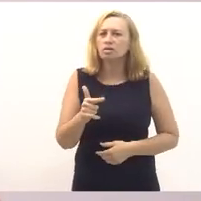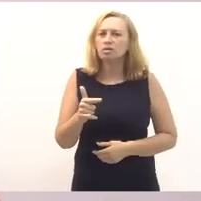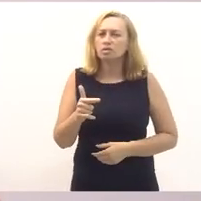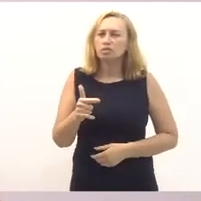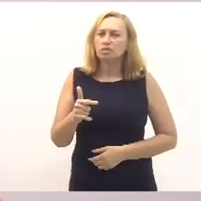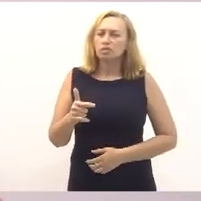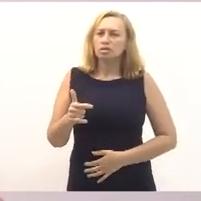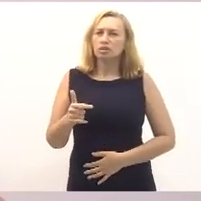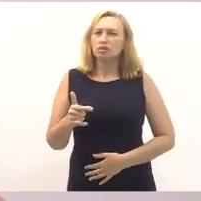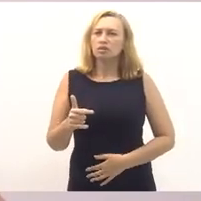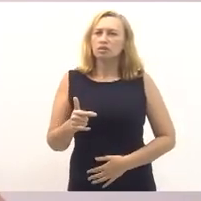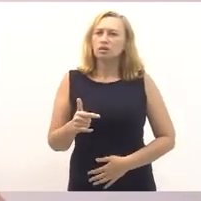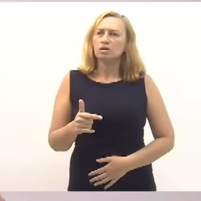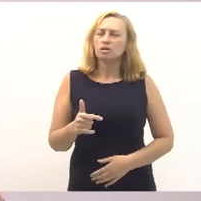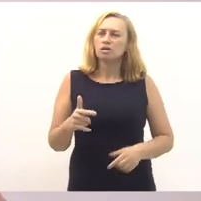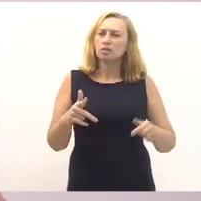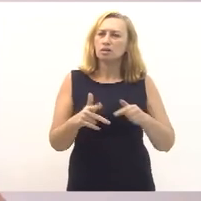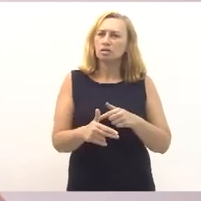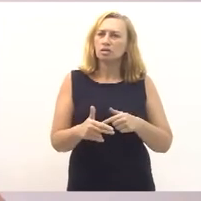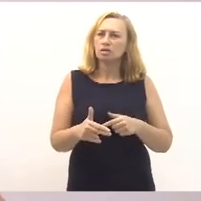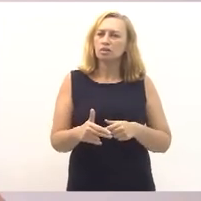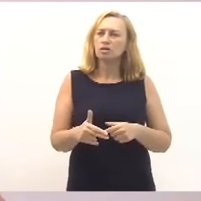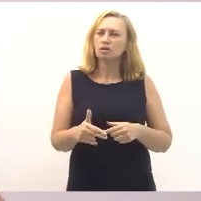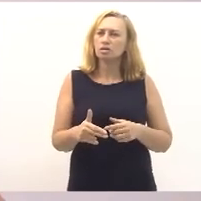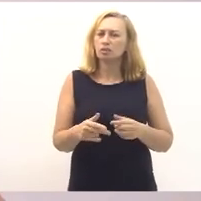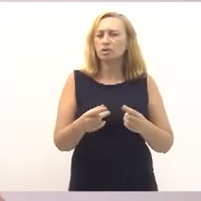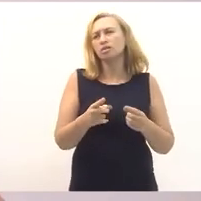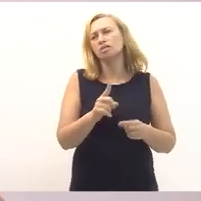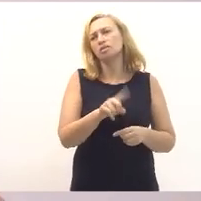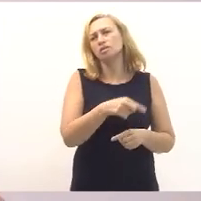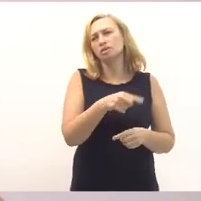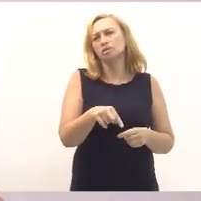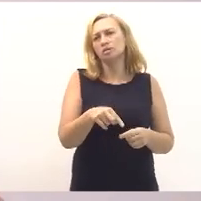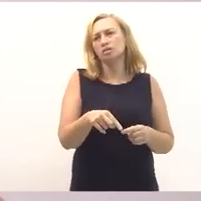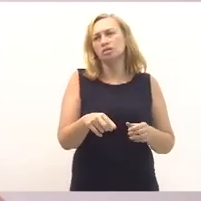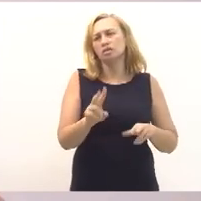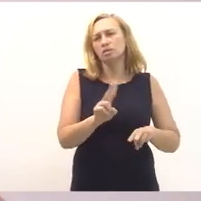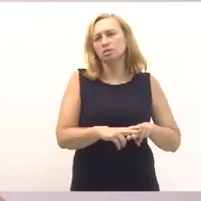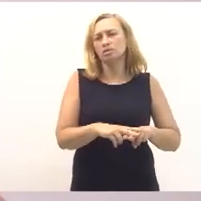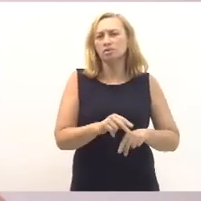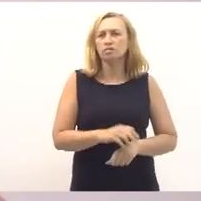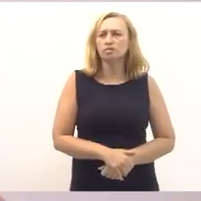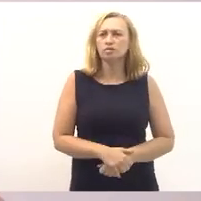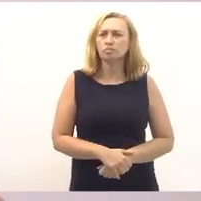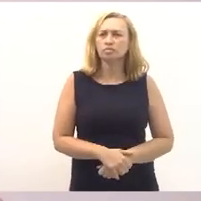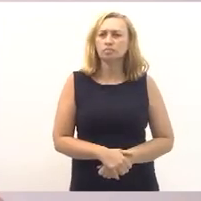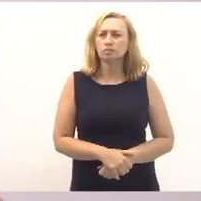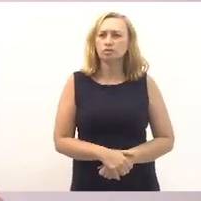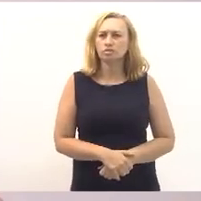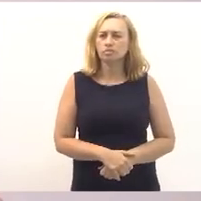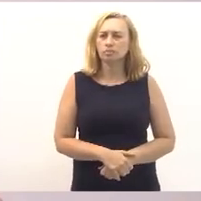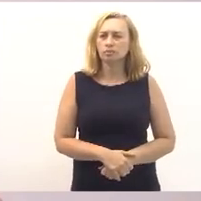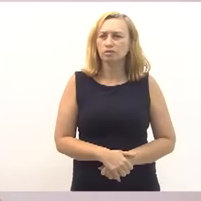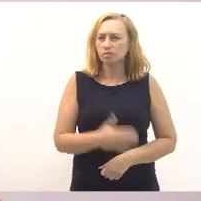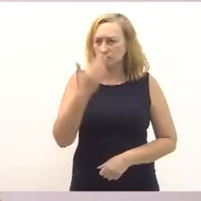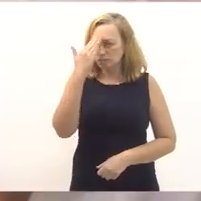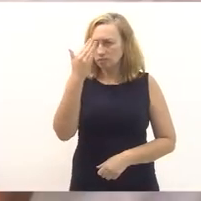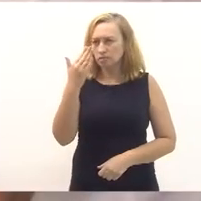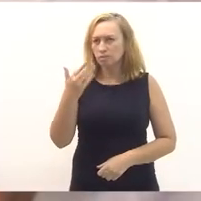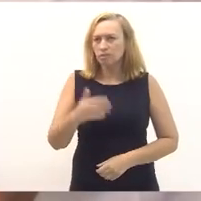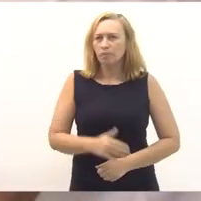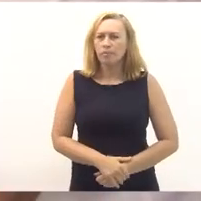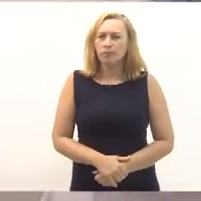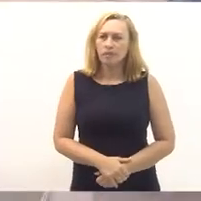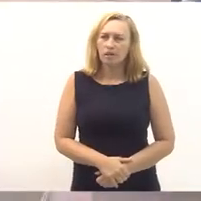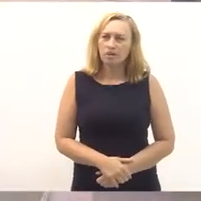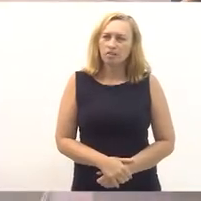o caráter correr não são apenas reféns dessa política proibicionista e prisional sem tempo agradeço muito